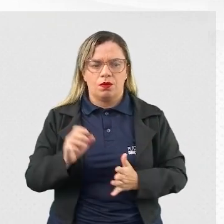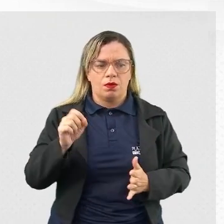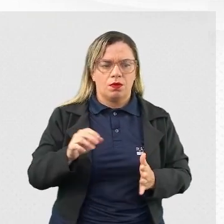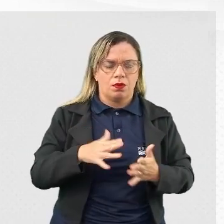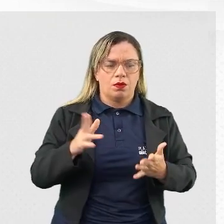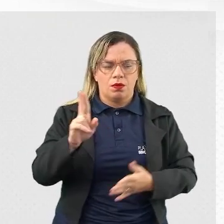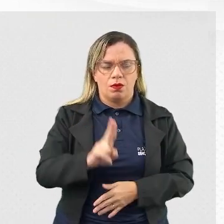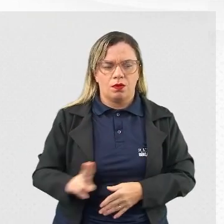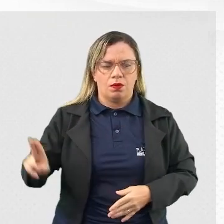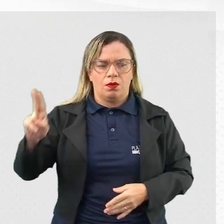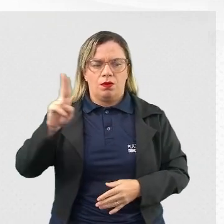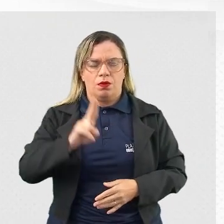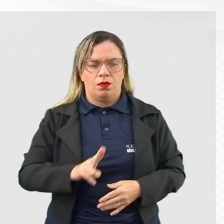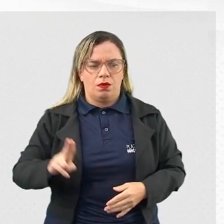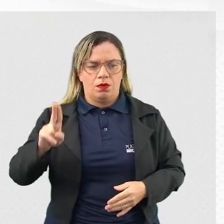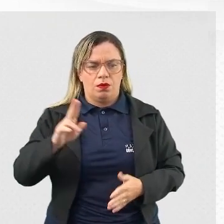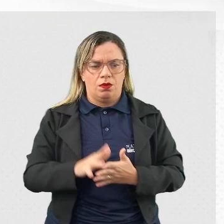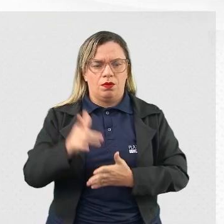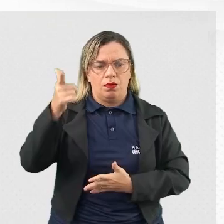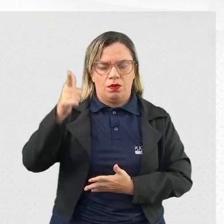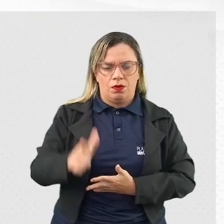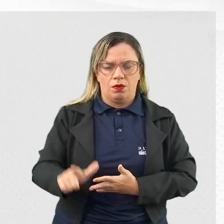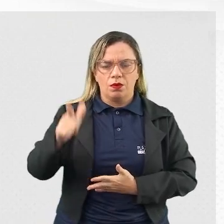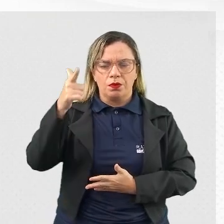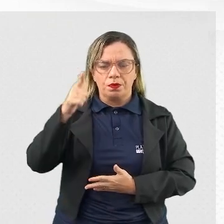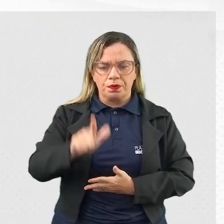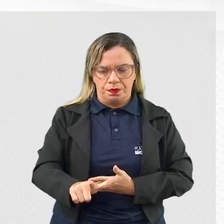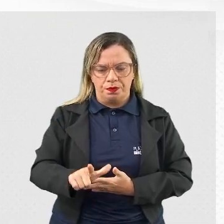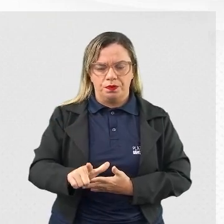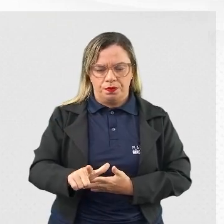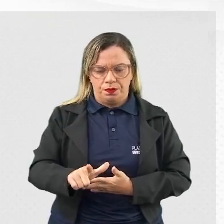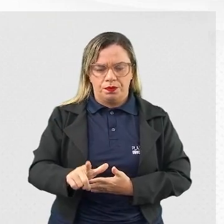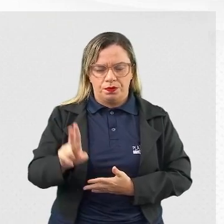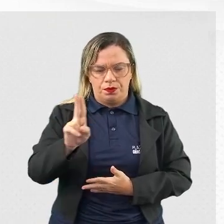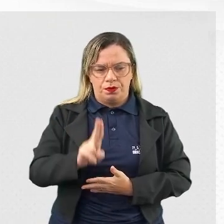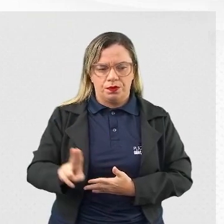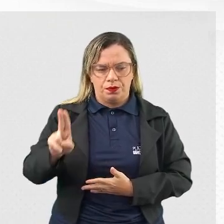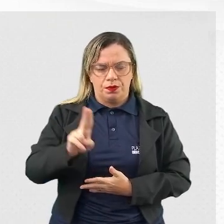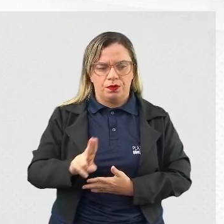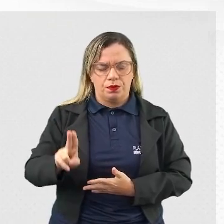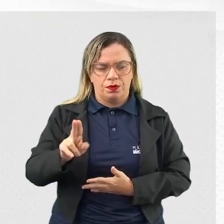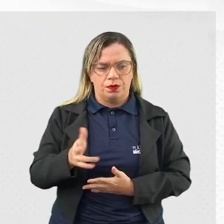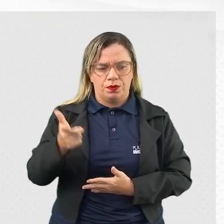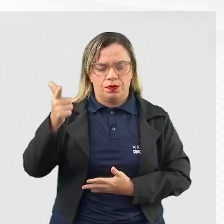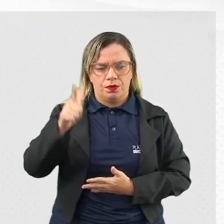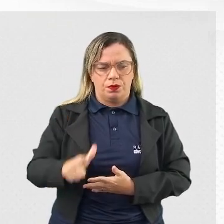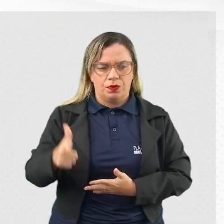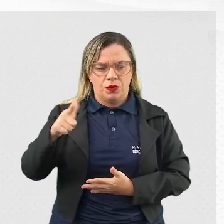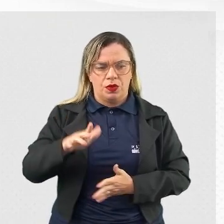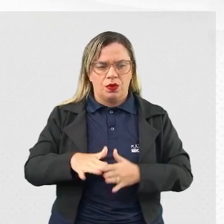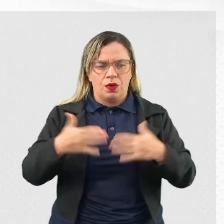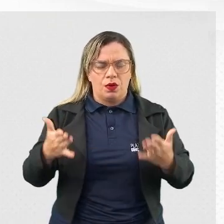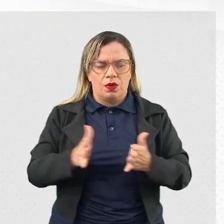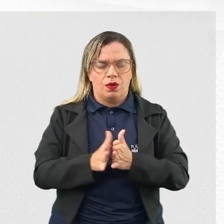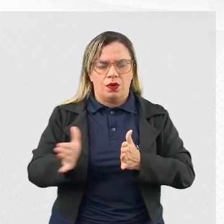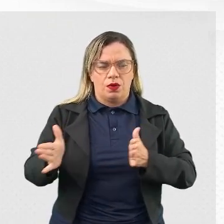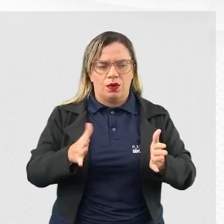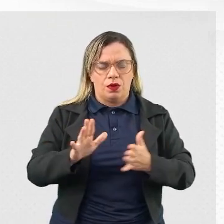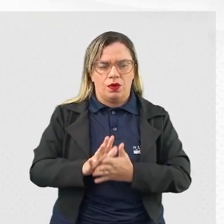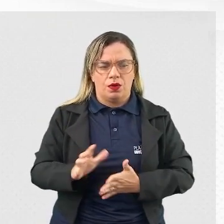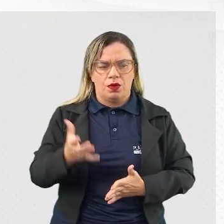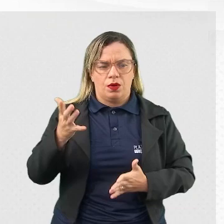utilizados para coisas repetitivas, tá? Para saber qual é o período que